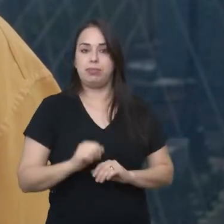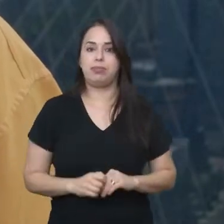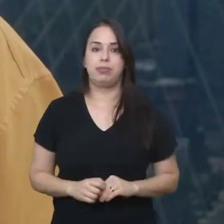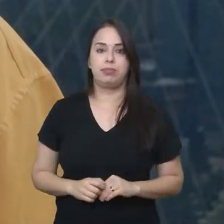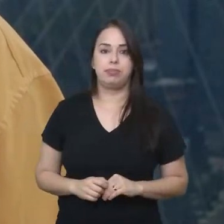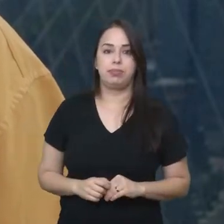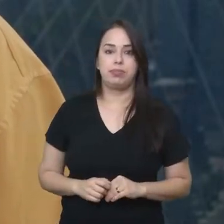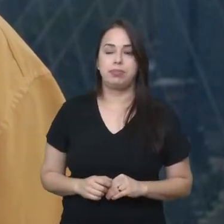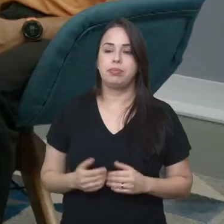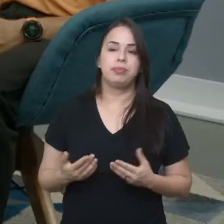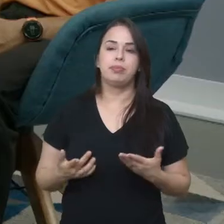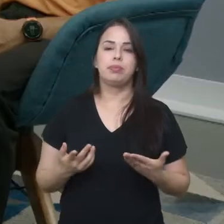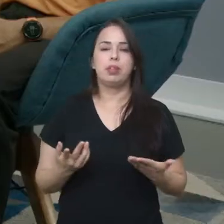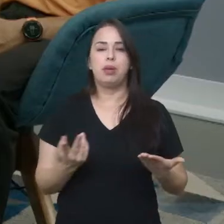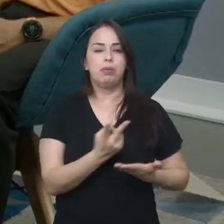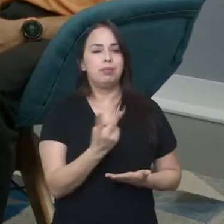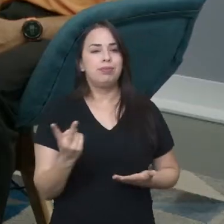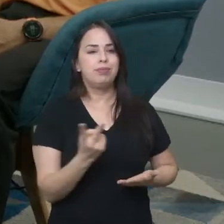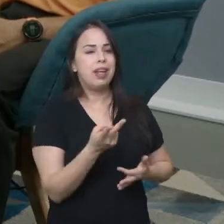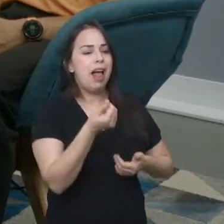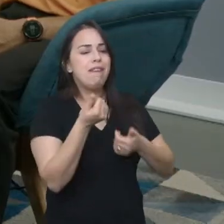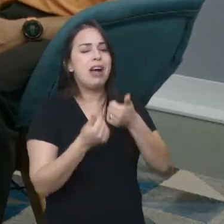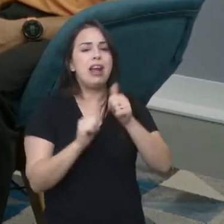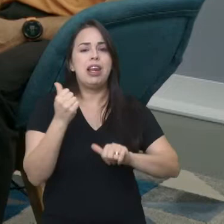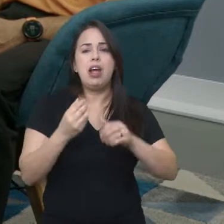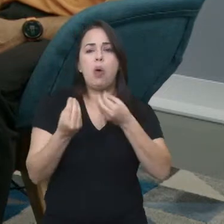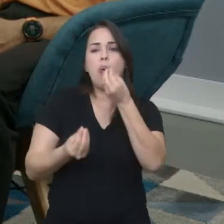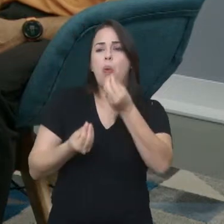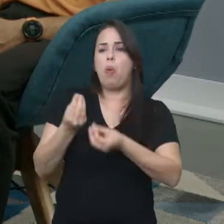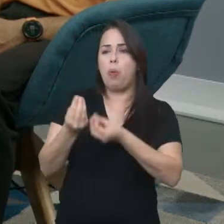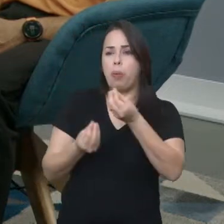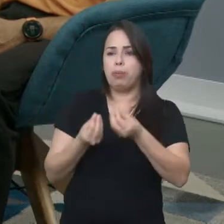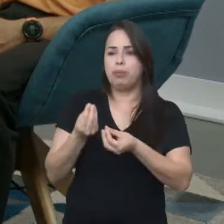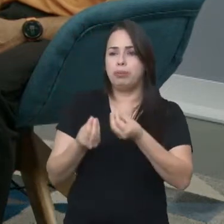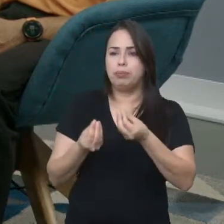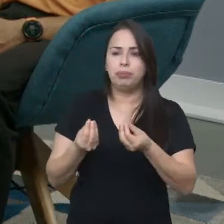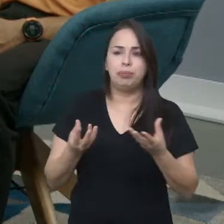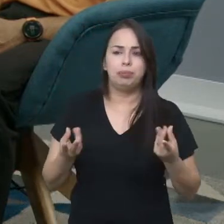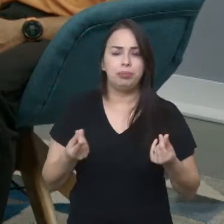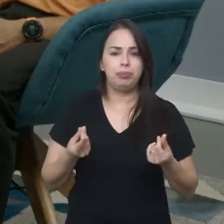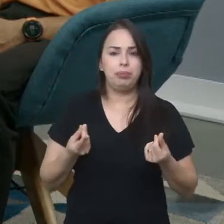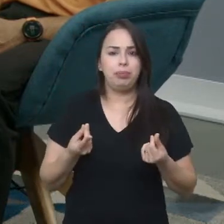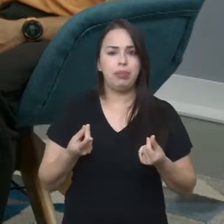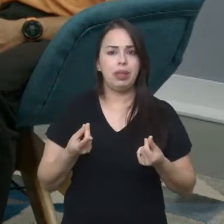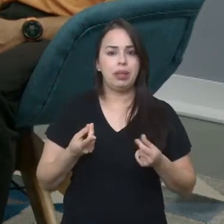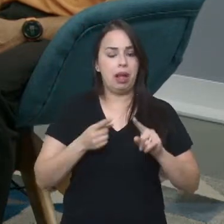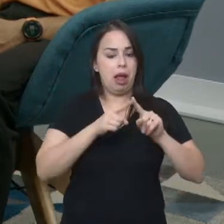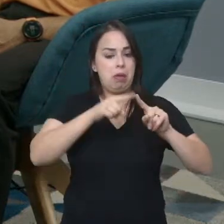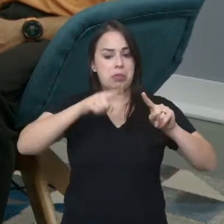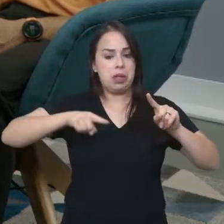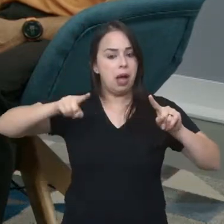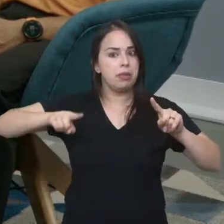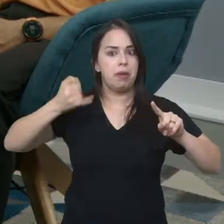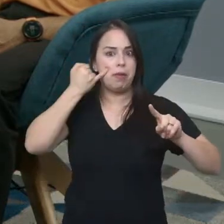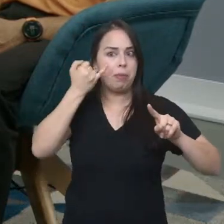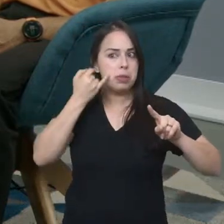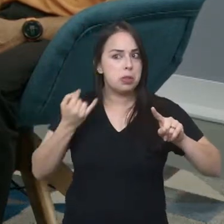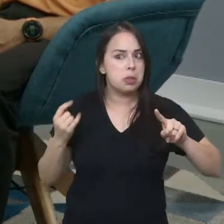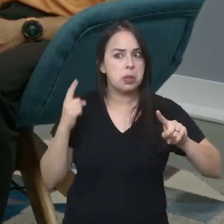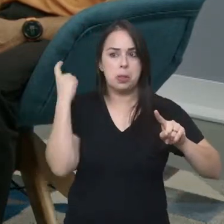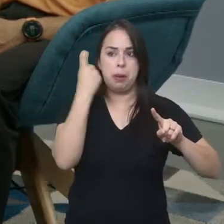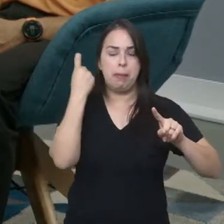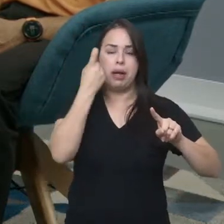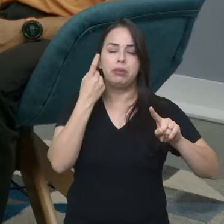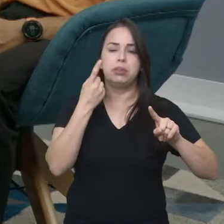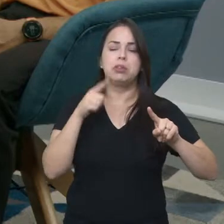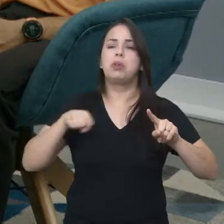ECA. E como vocês avaliam, né, a gente mostrou logo no início do programa um dado bem preocupante, aqui no Brasil,